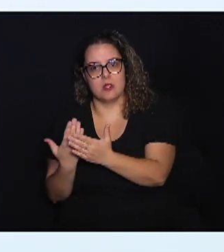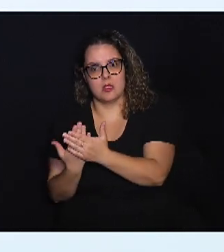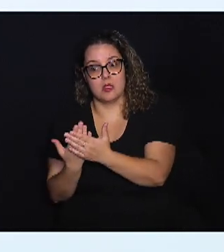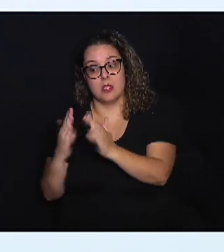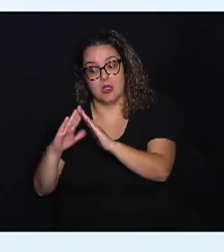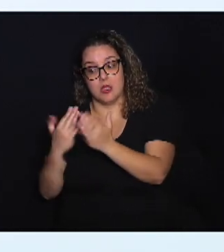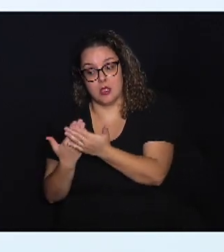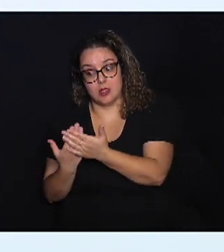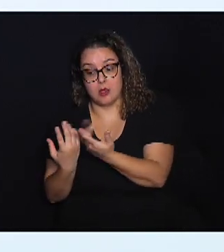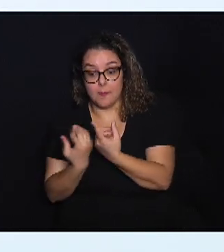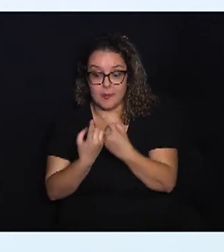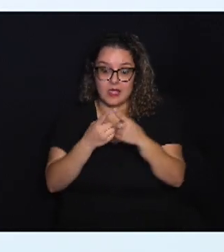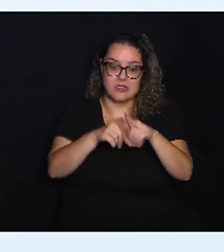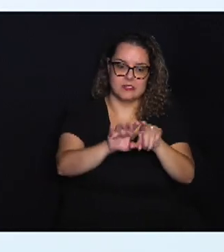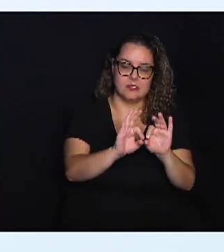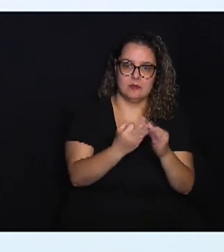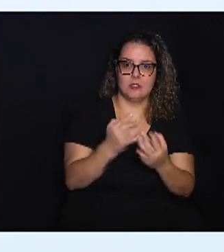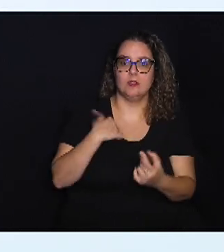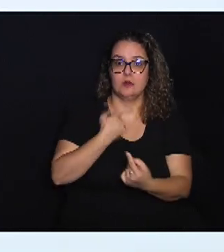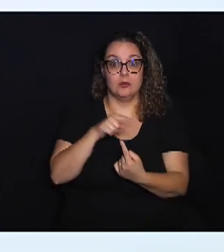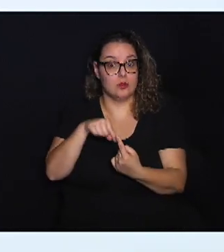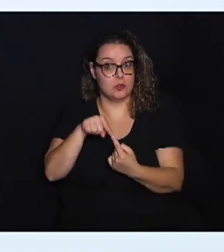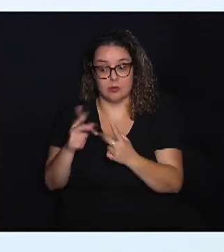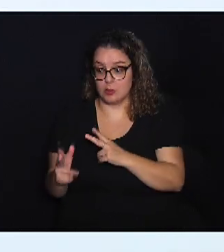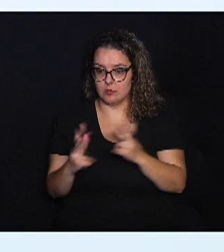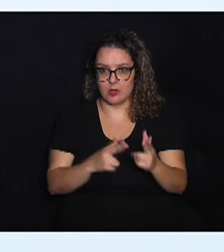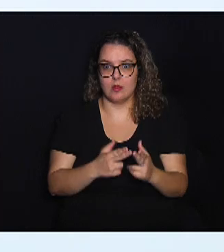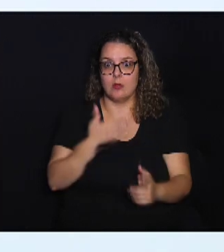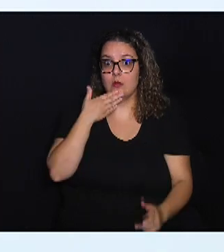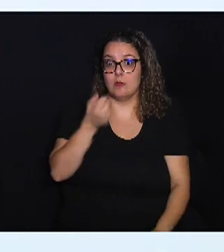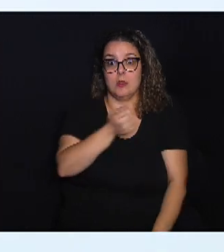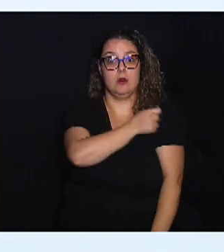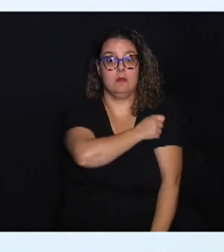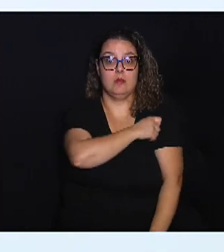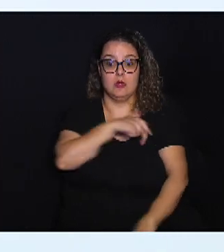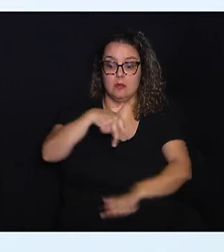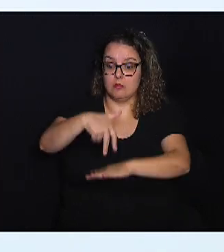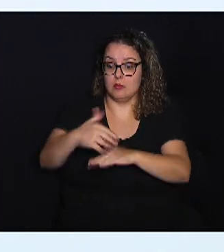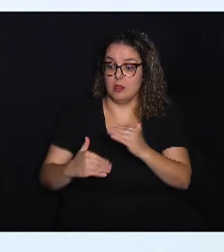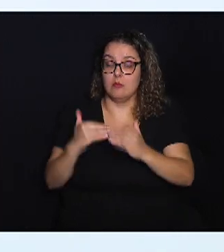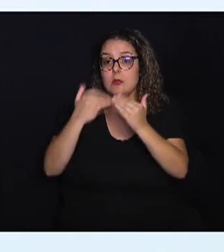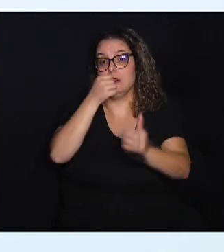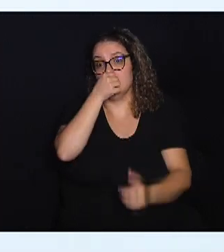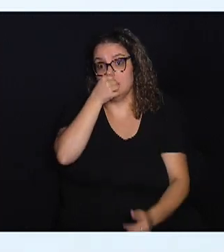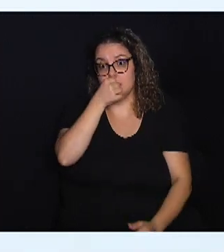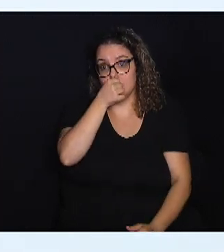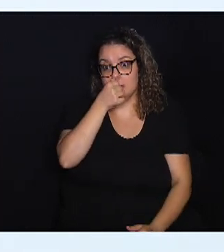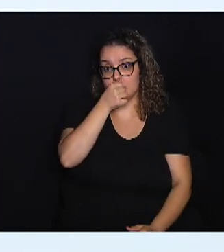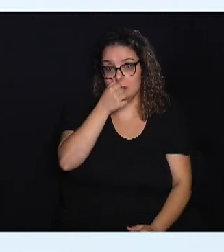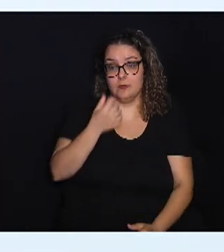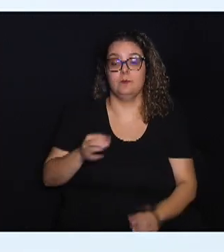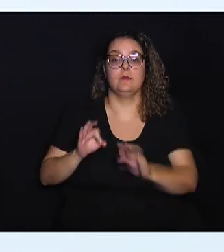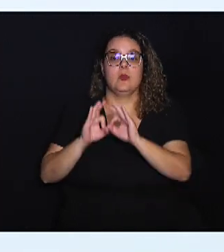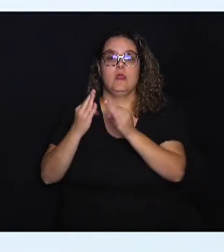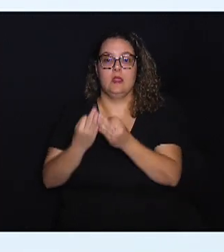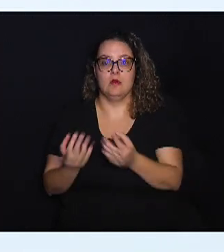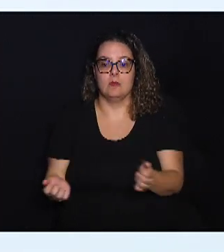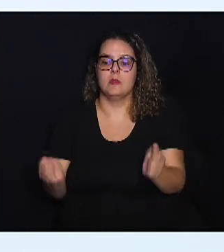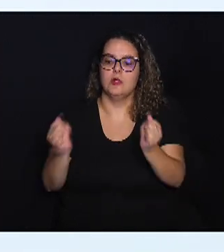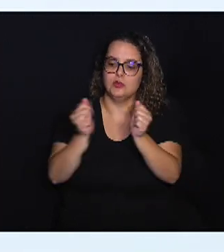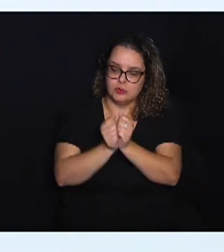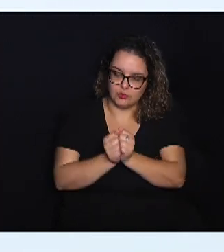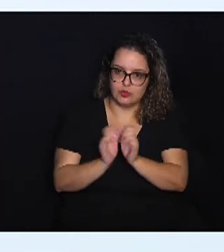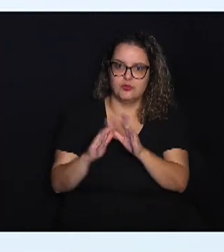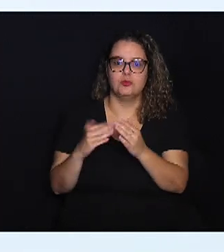parceira da família. O nosso objetivo é o mesmo. Eu quero o melhor desenvolvimento para aquele aluno. Então, a família tem que trazer quando está